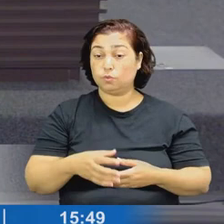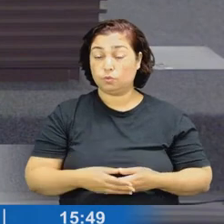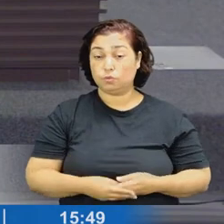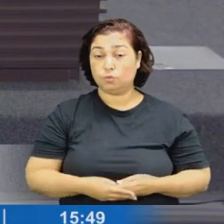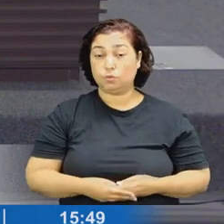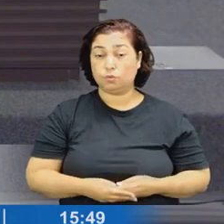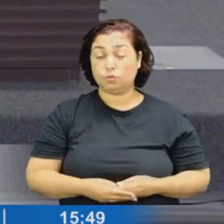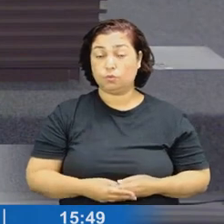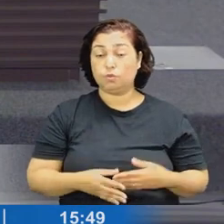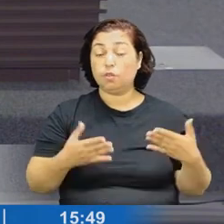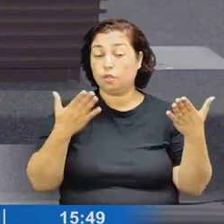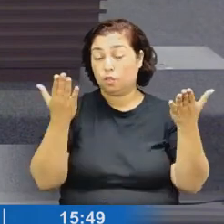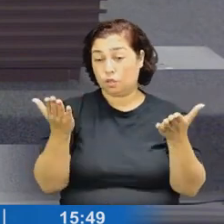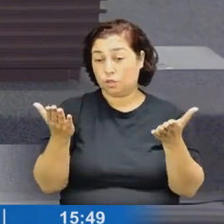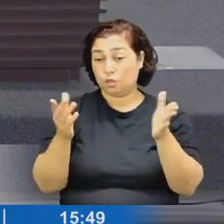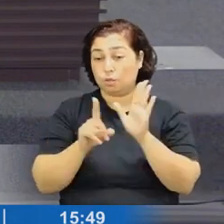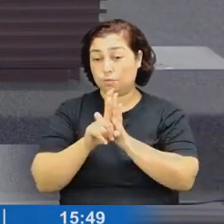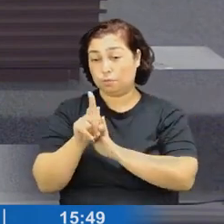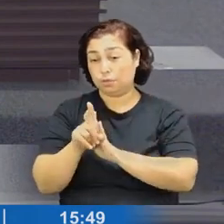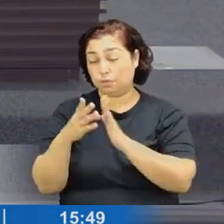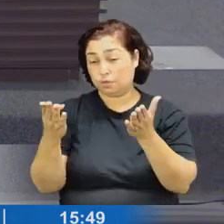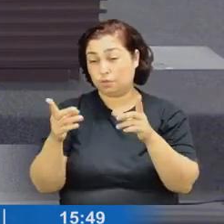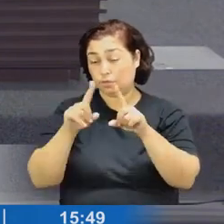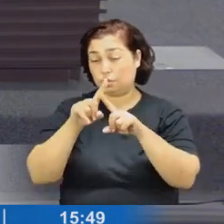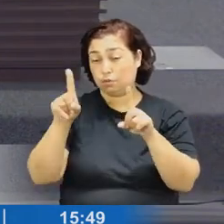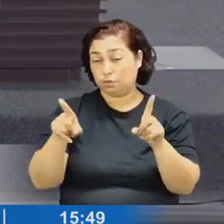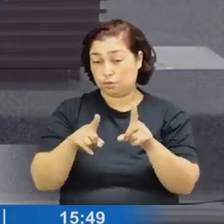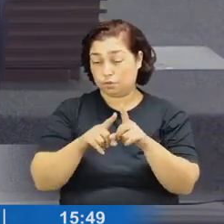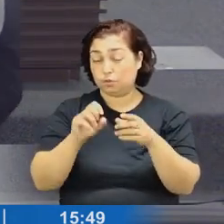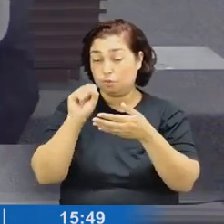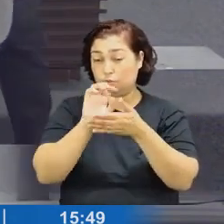Legal vamos lá vocês colocaram aí exercício